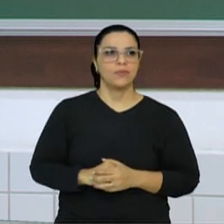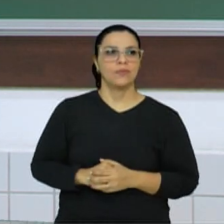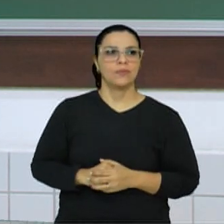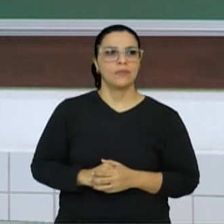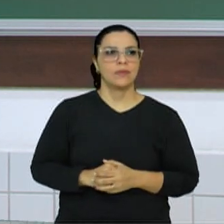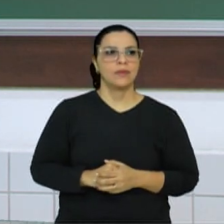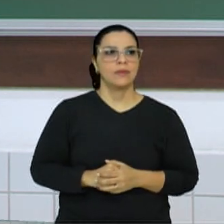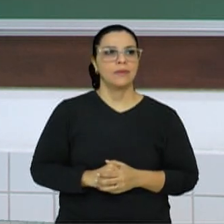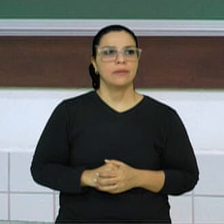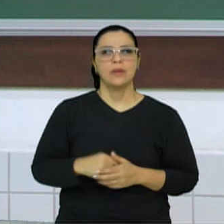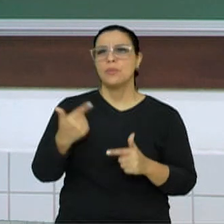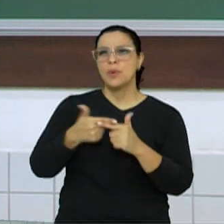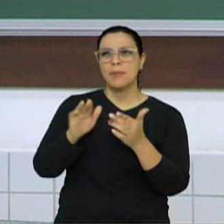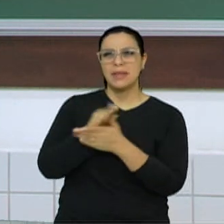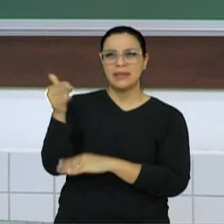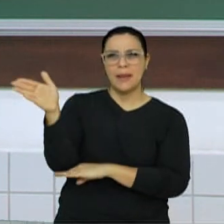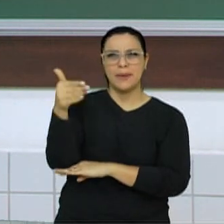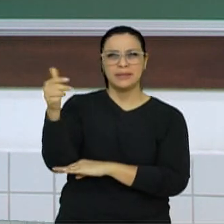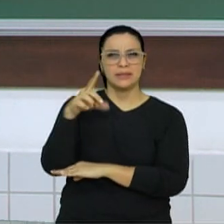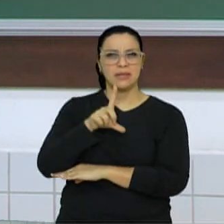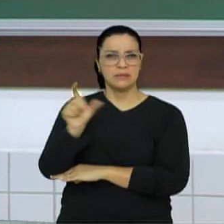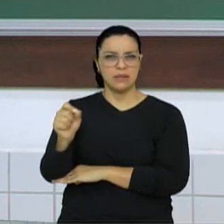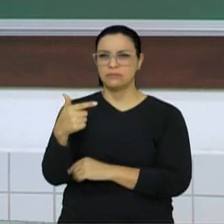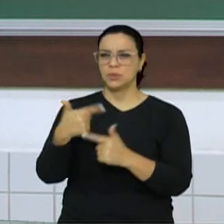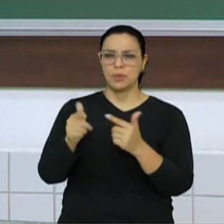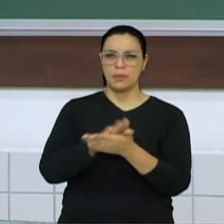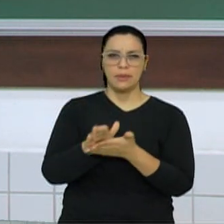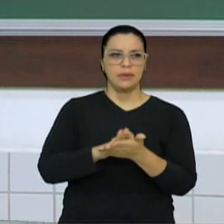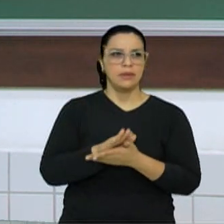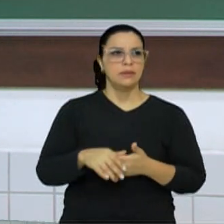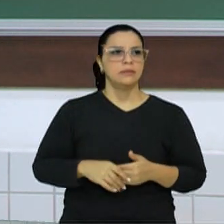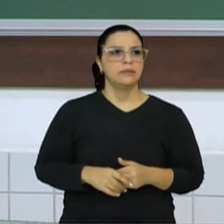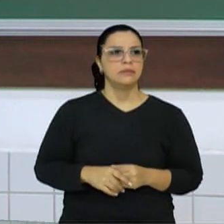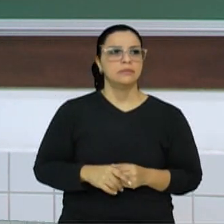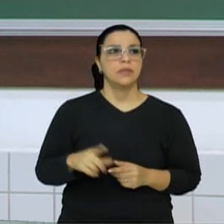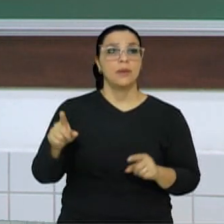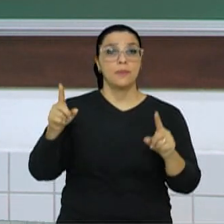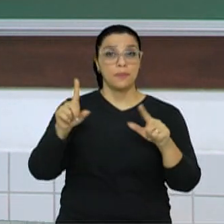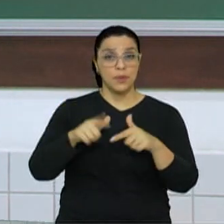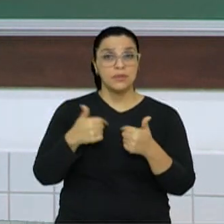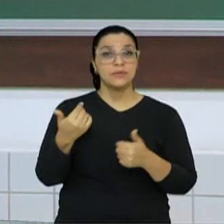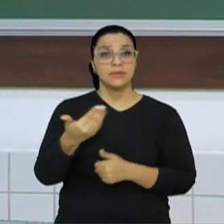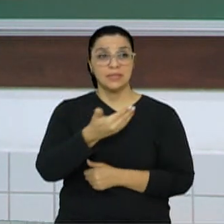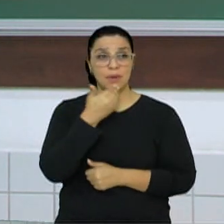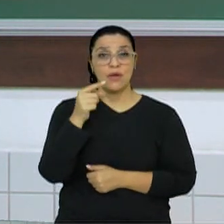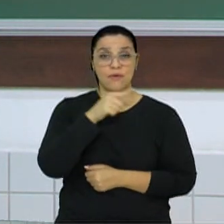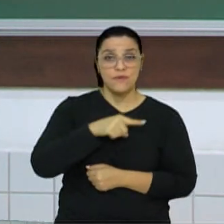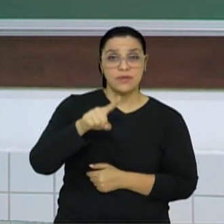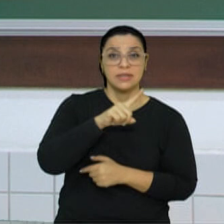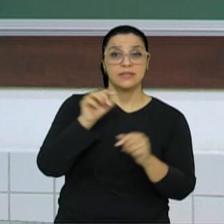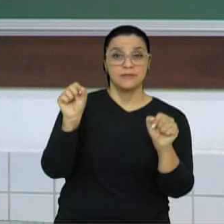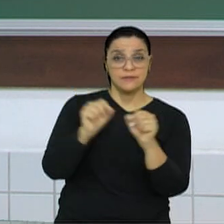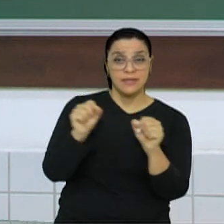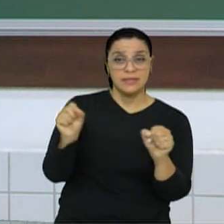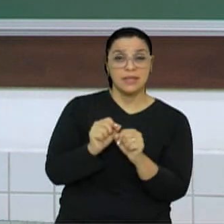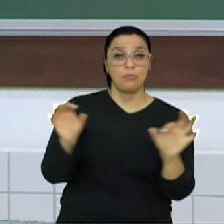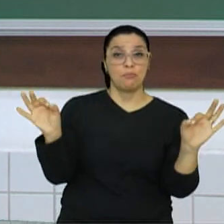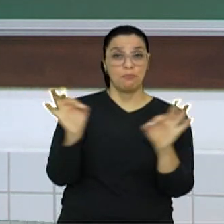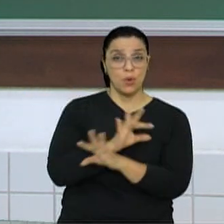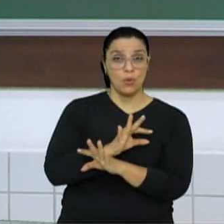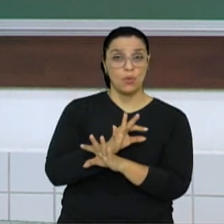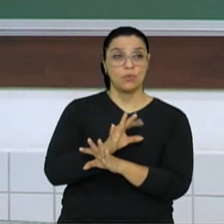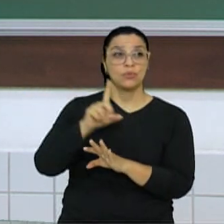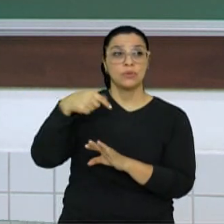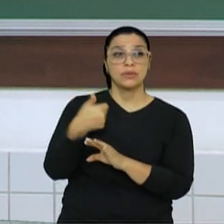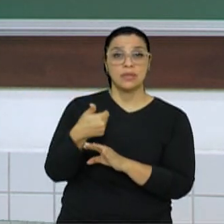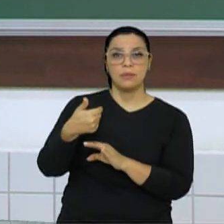aqui, vamos retirando, não tem problema nenhum, tá, gente? Até de preferência eu oriento vocês a fotografarem antes